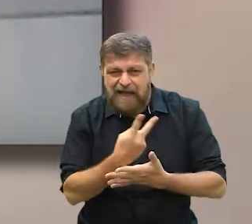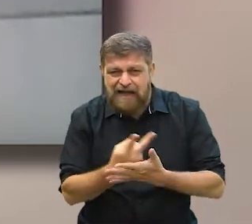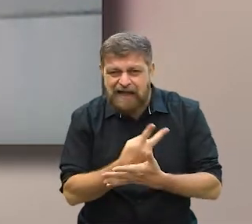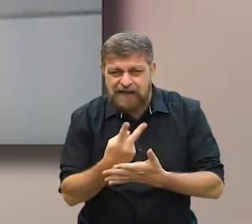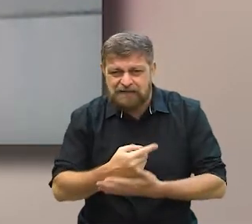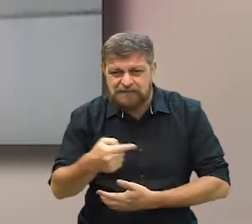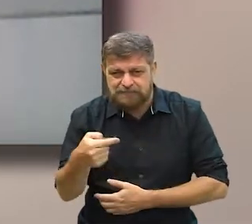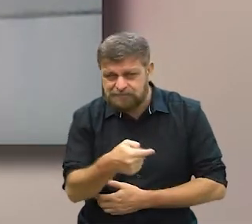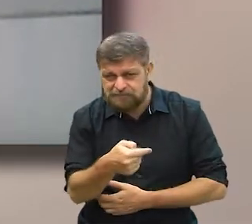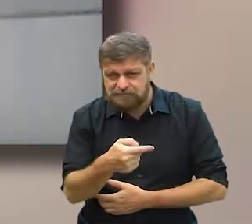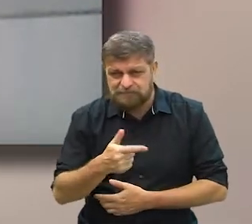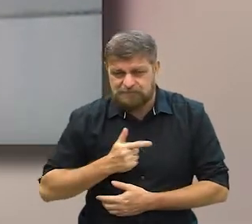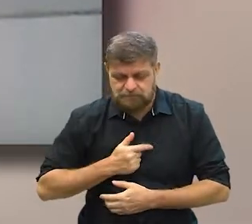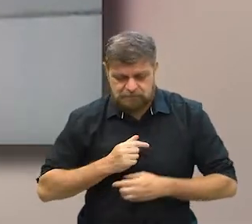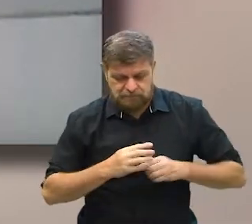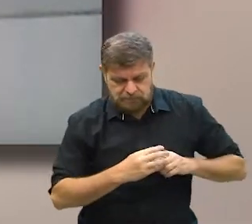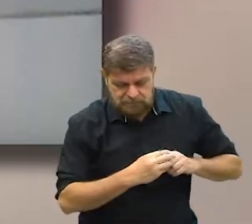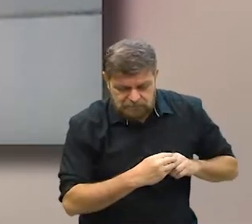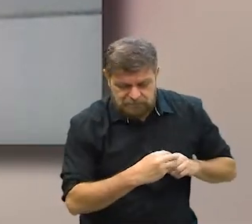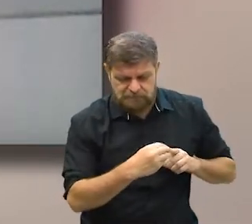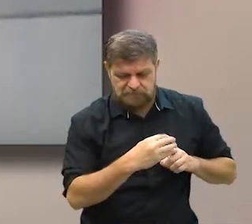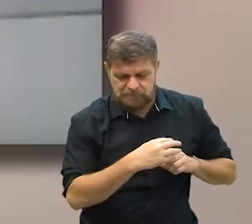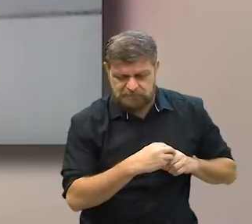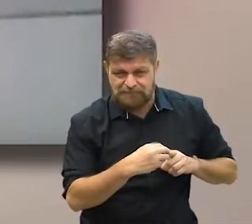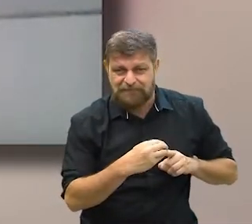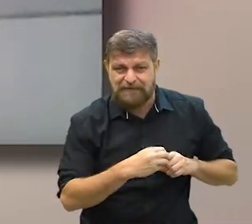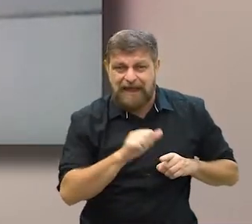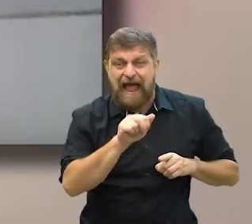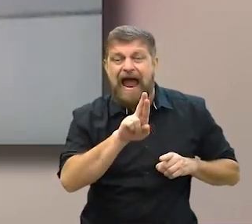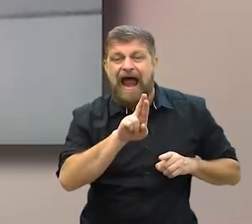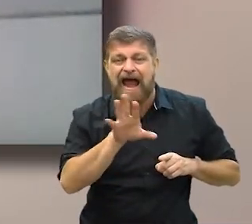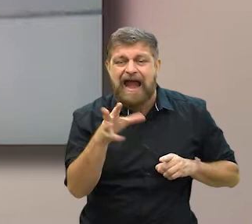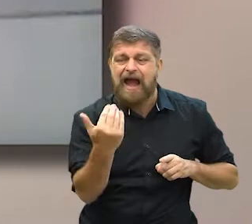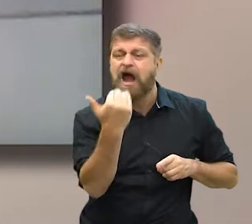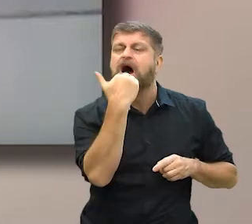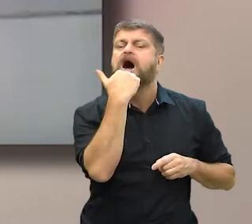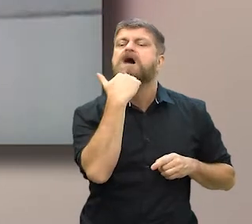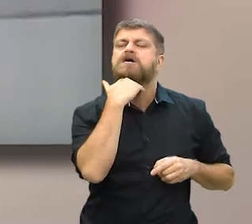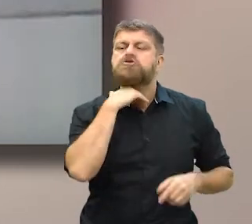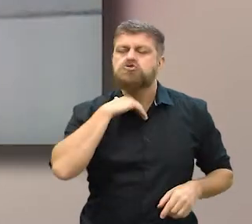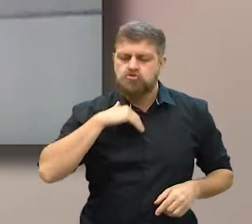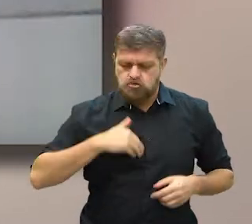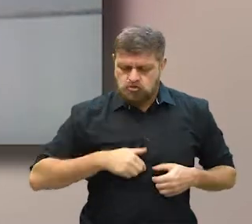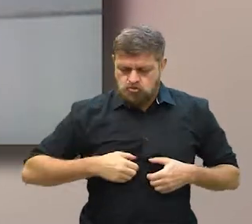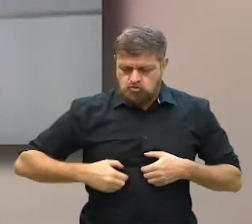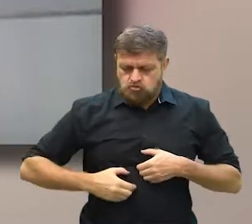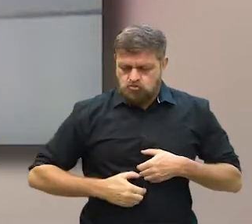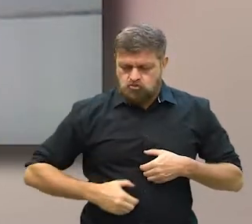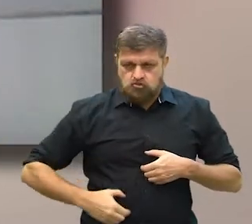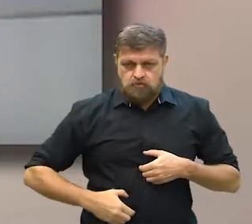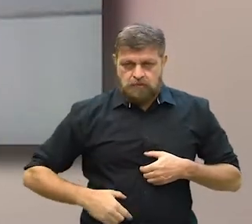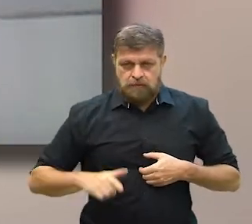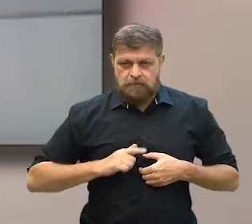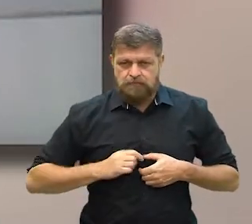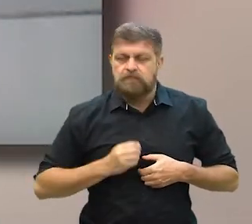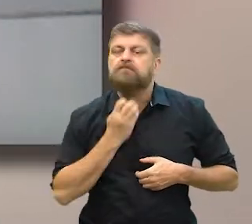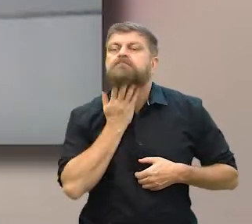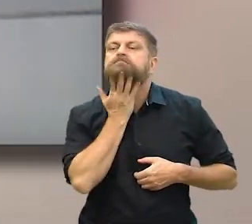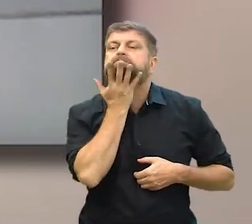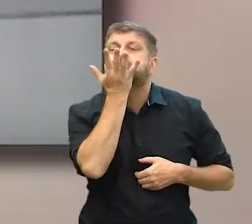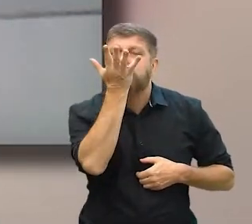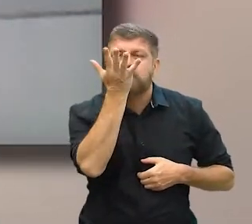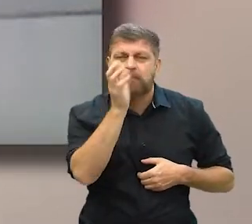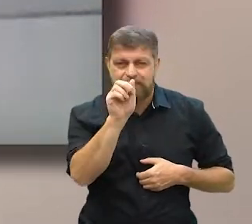Agora, o bebê que pega errado o bico, o bebê que suga errado, ele engole muito mais